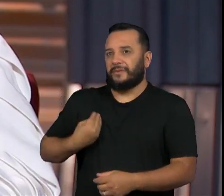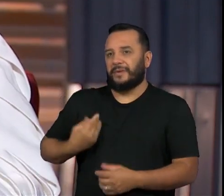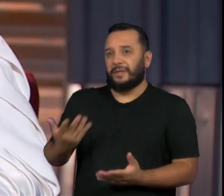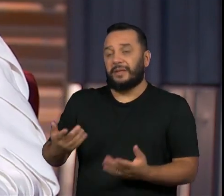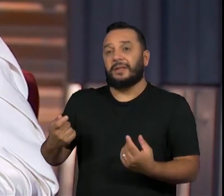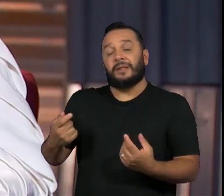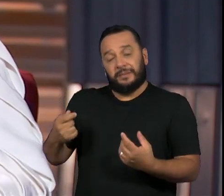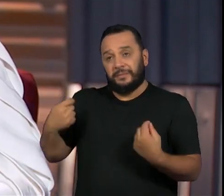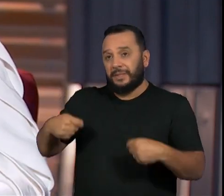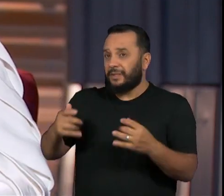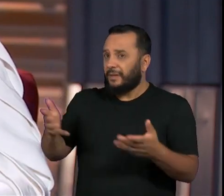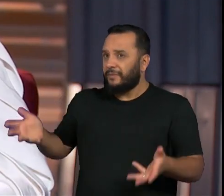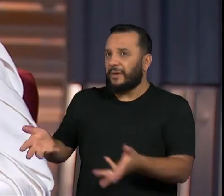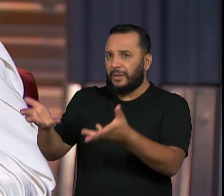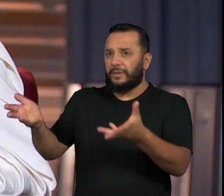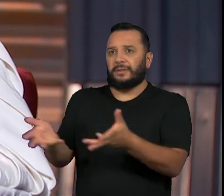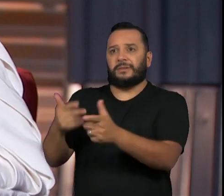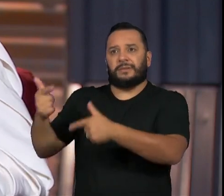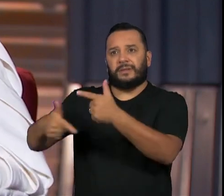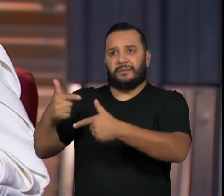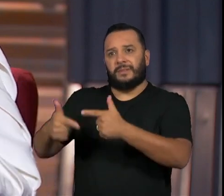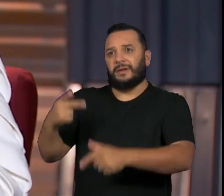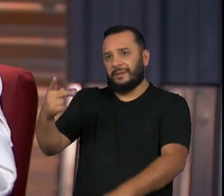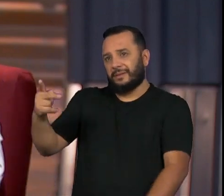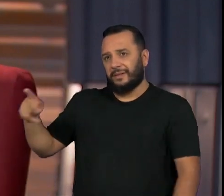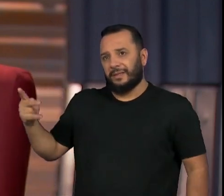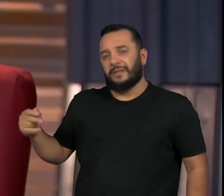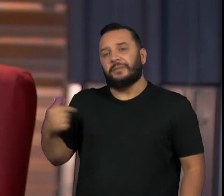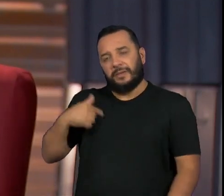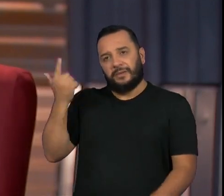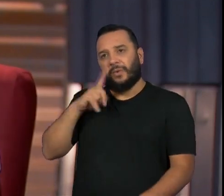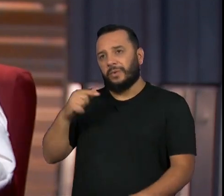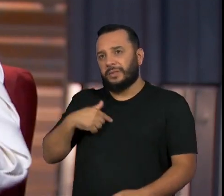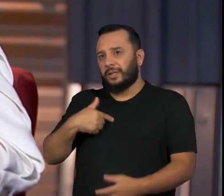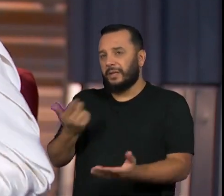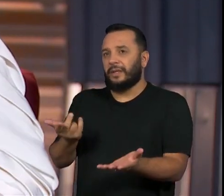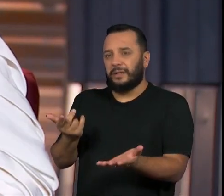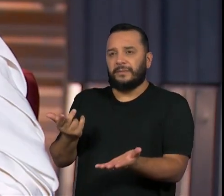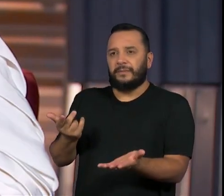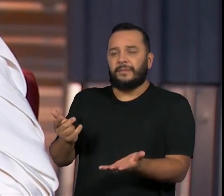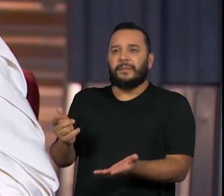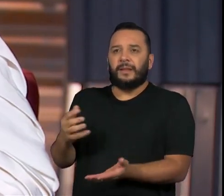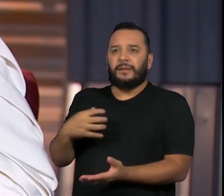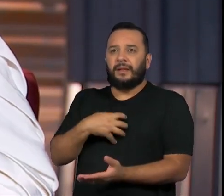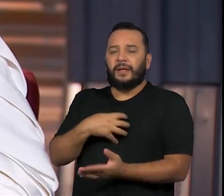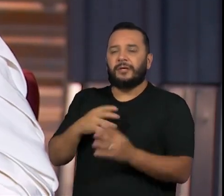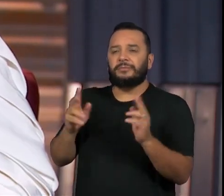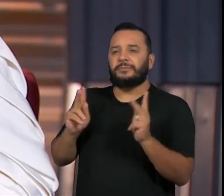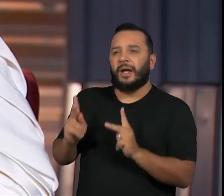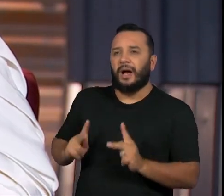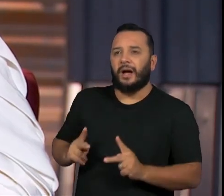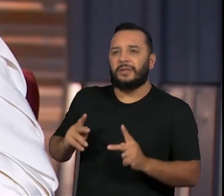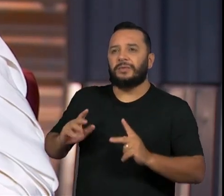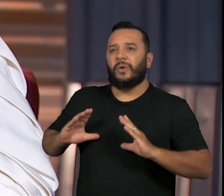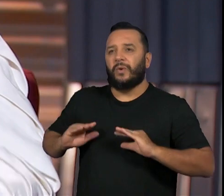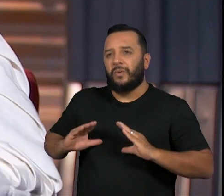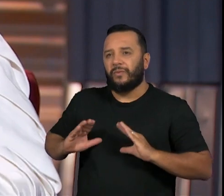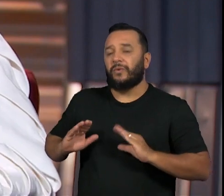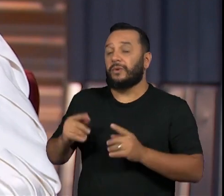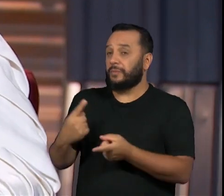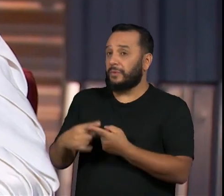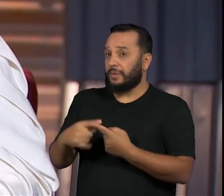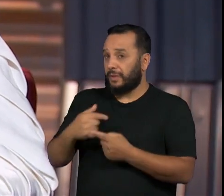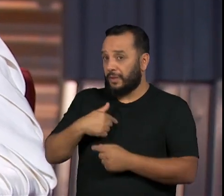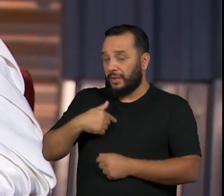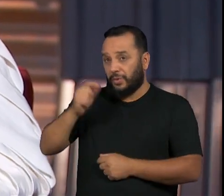ser valorizadas naquilo que fazem para ter conforto suficiente para que essa cultura material tão importante para o Brasil, que são